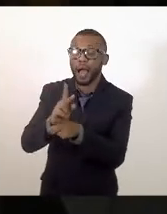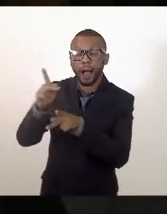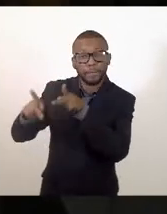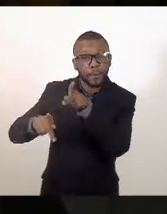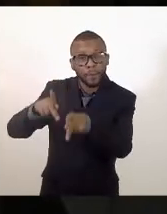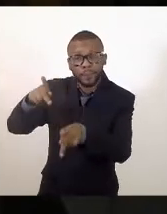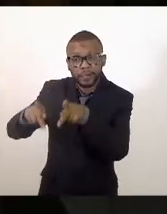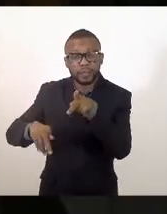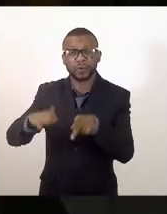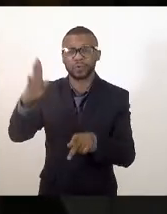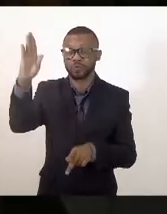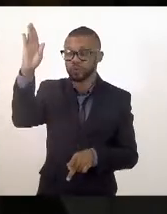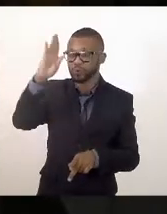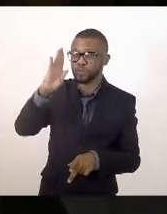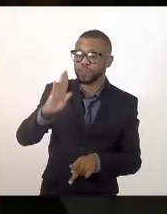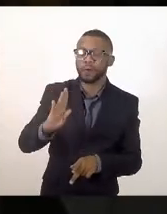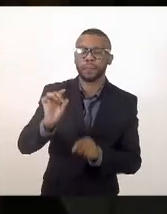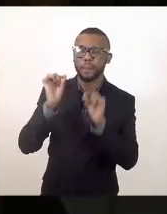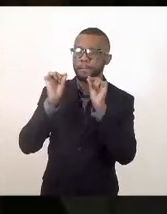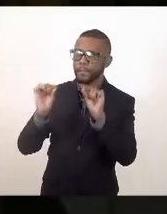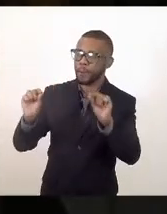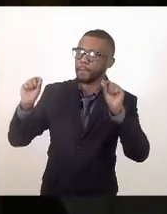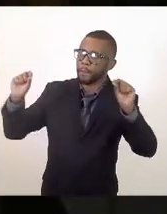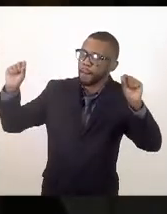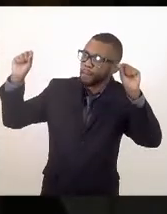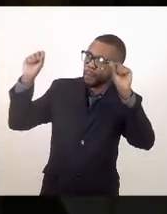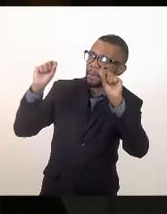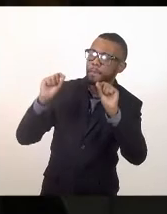população brasileira. E vejam,